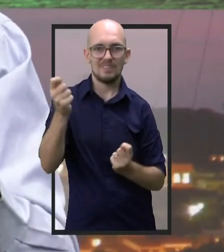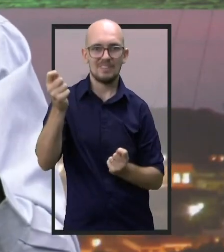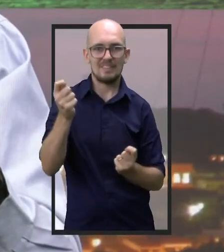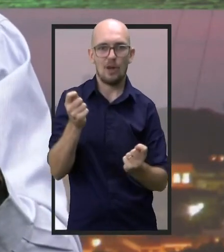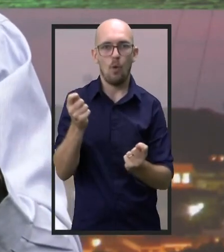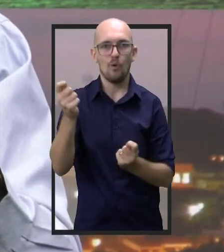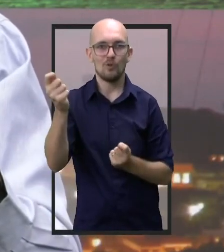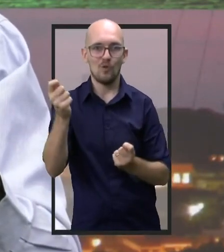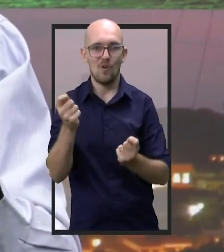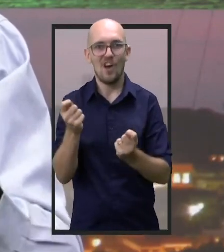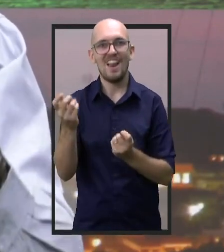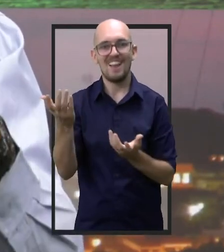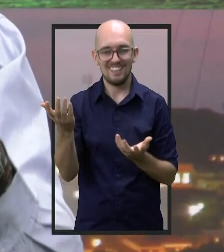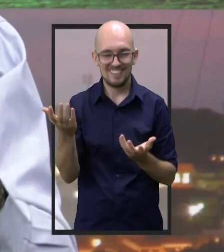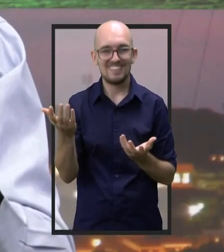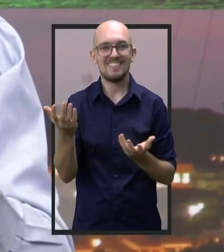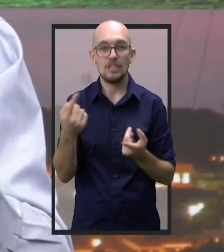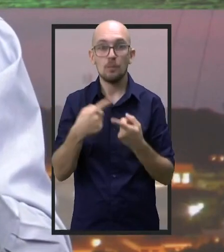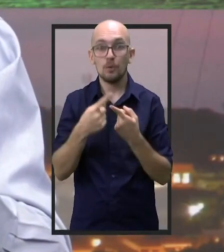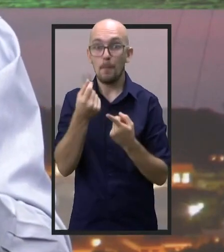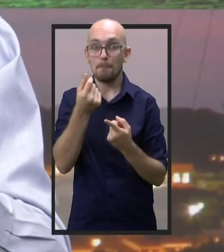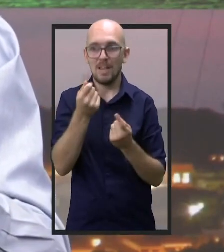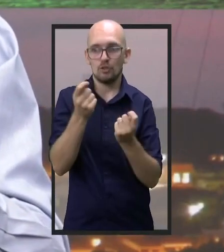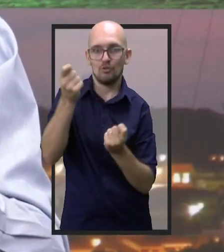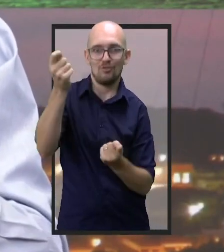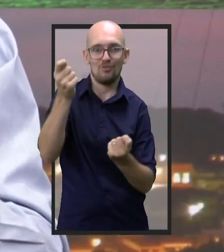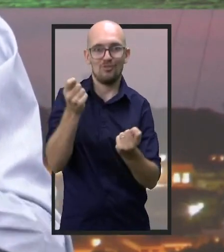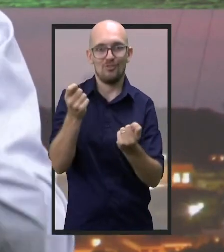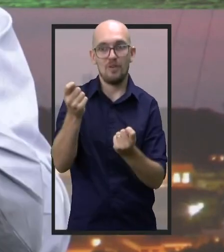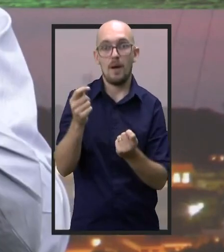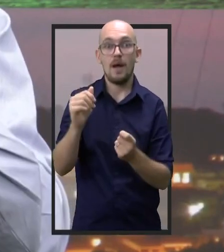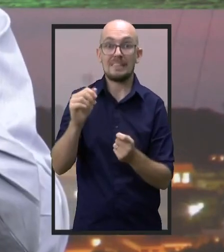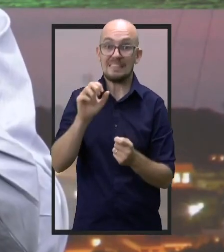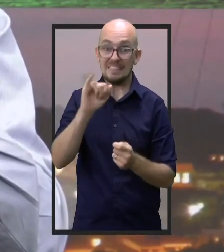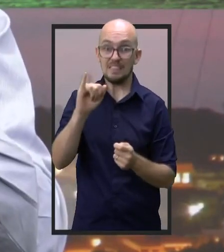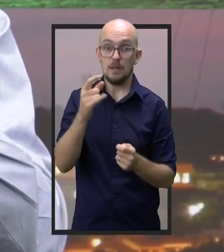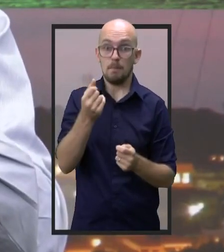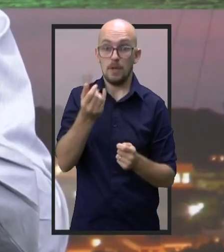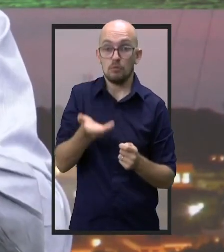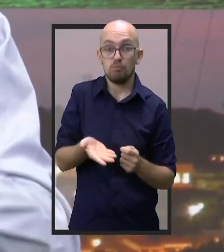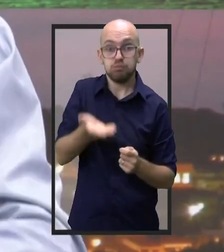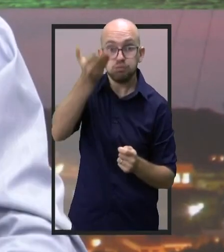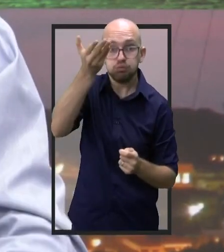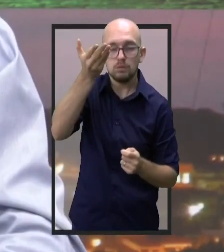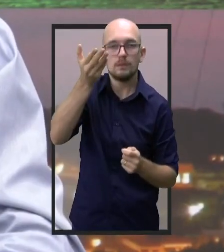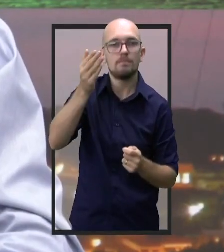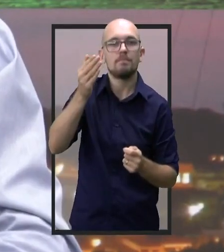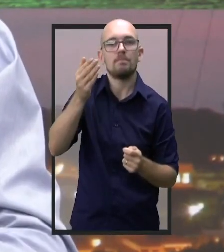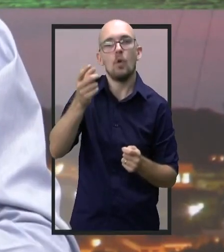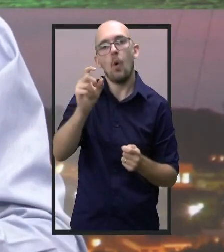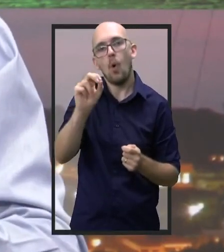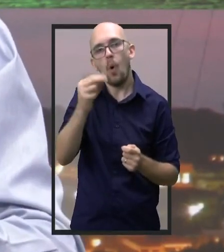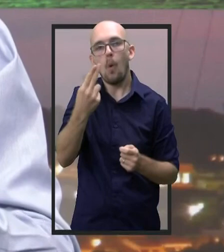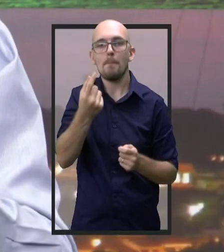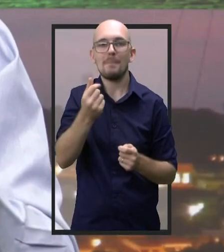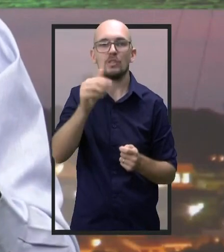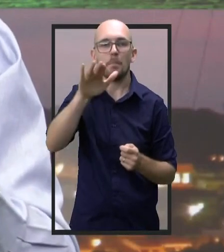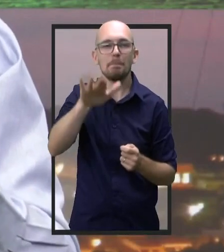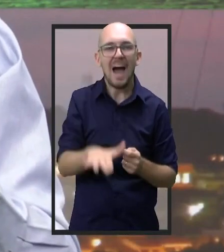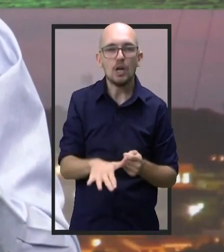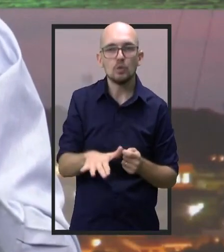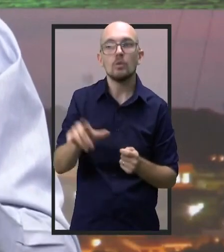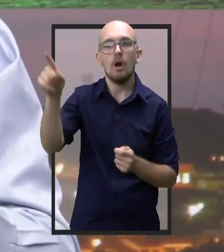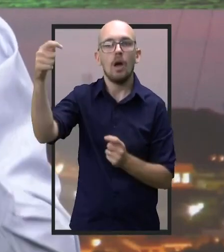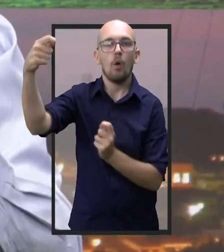final é beneficiado, porque o preço está regulado. Porque se está alto e se está muito baixo, a exportação